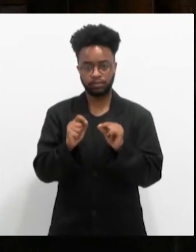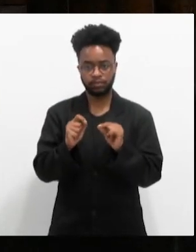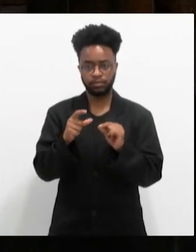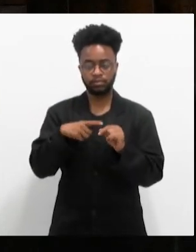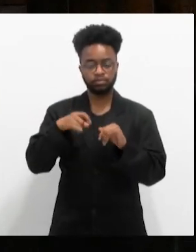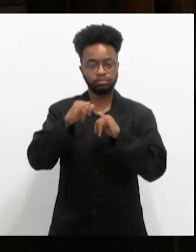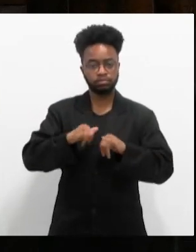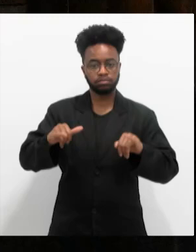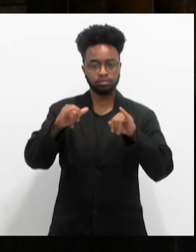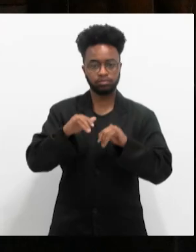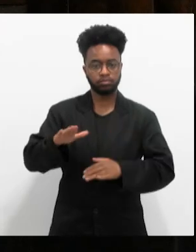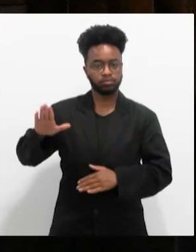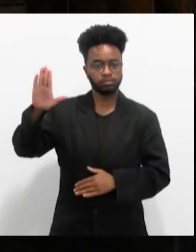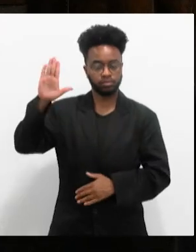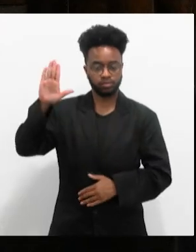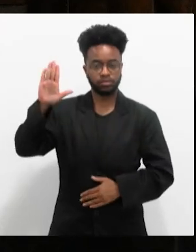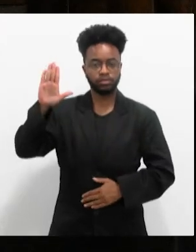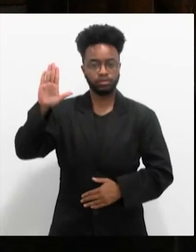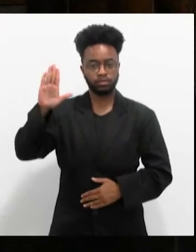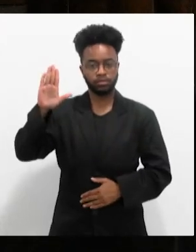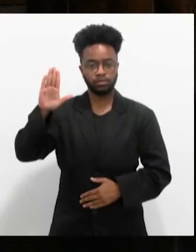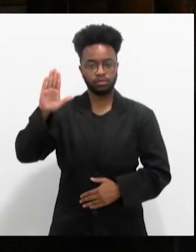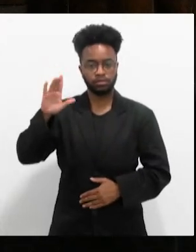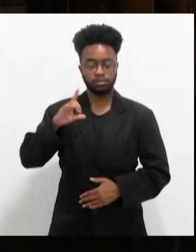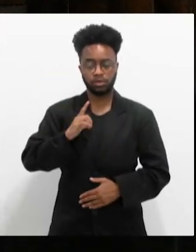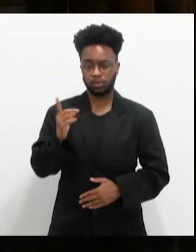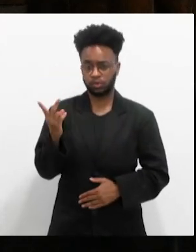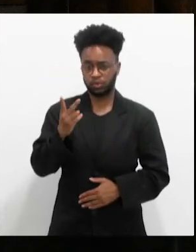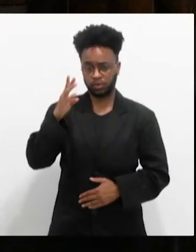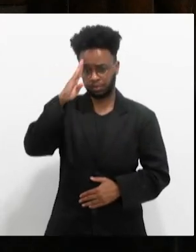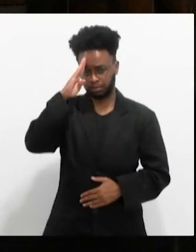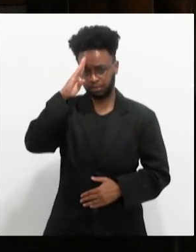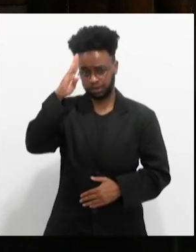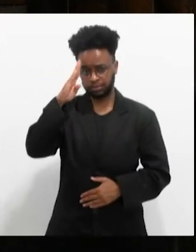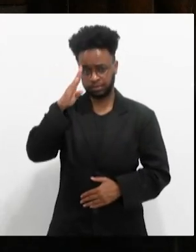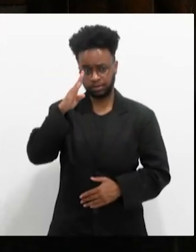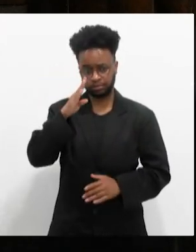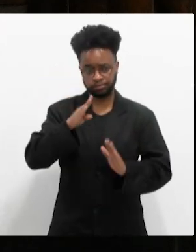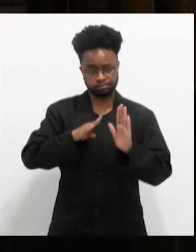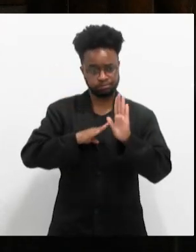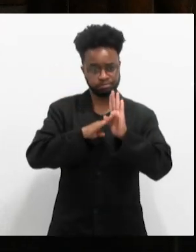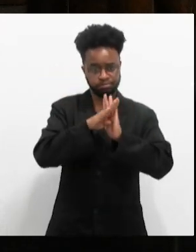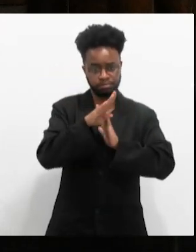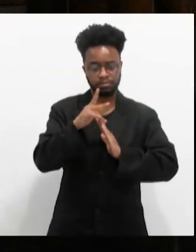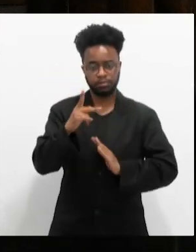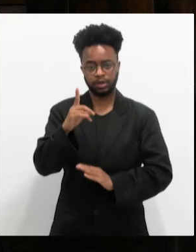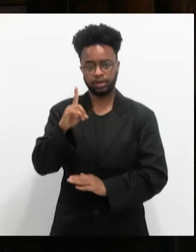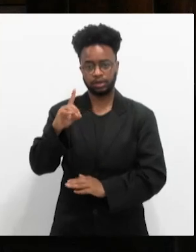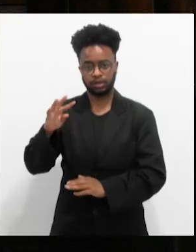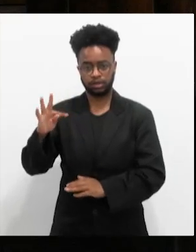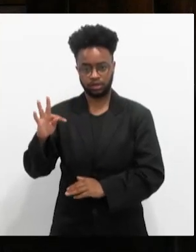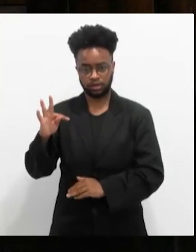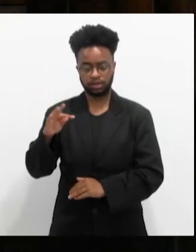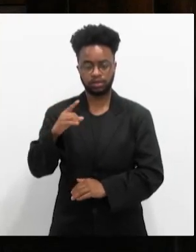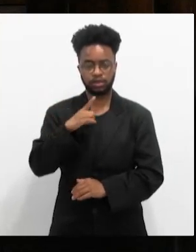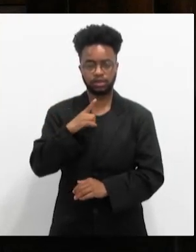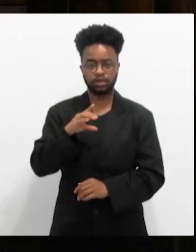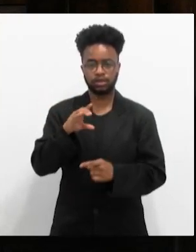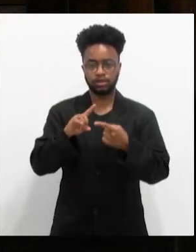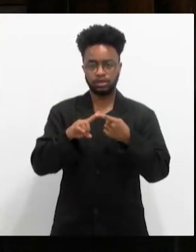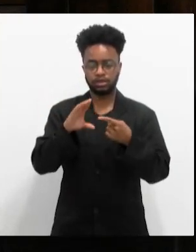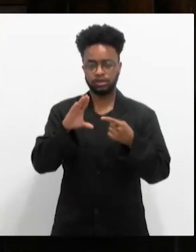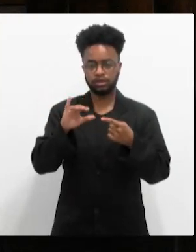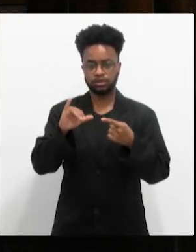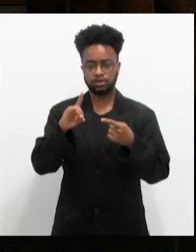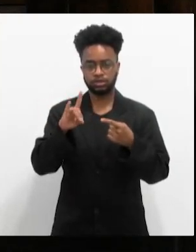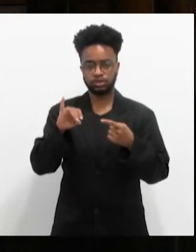campanha eleitoral, que os 2 favoritos eram pelo PDT, Cidinha Campos, e